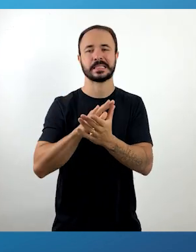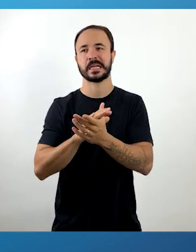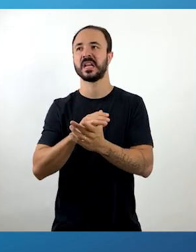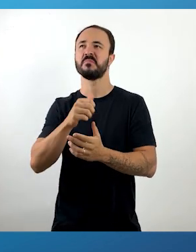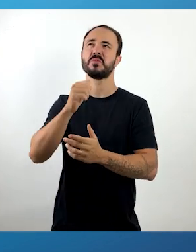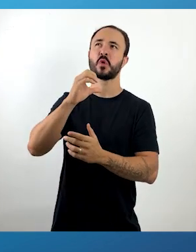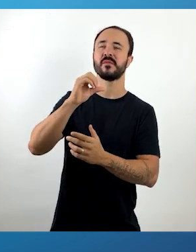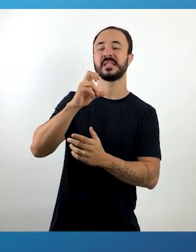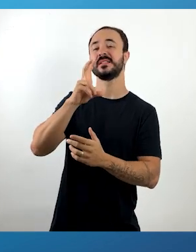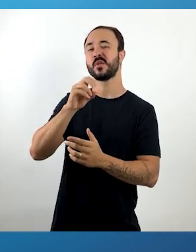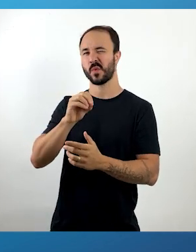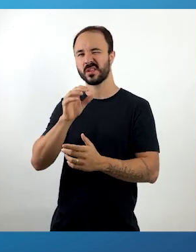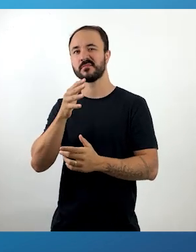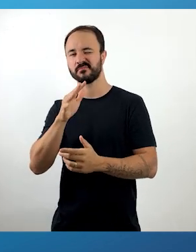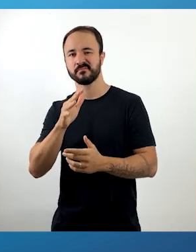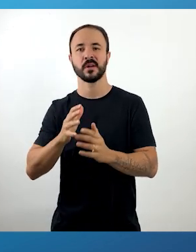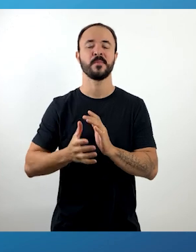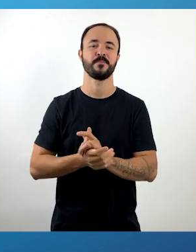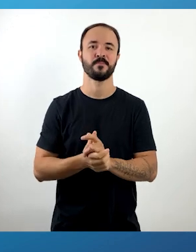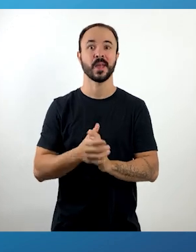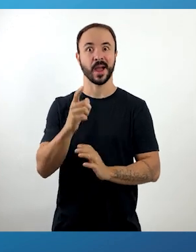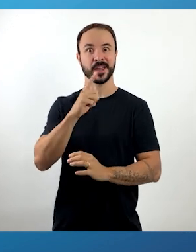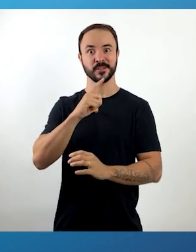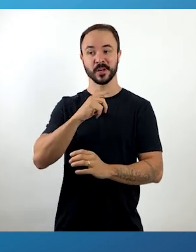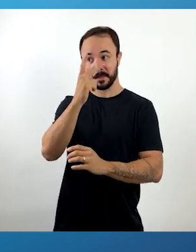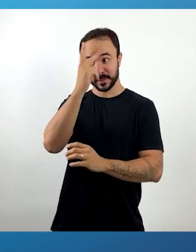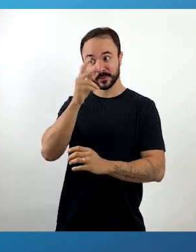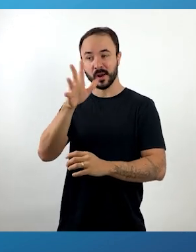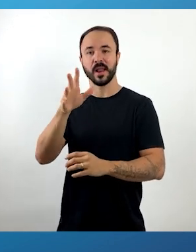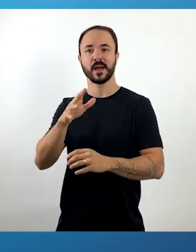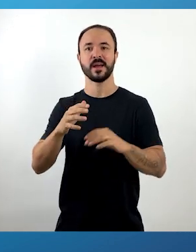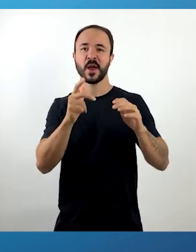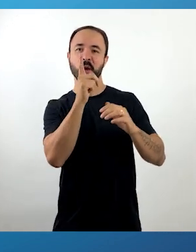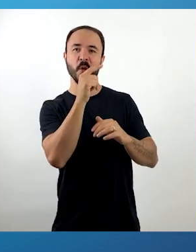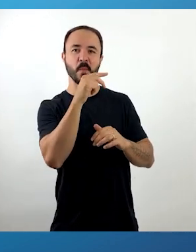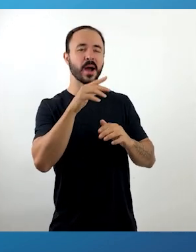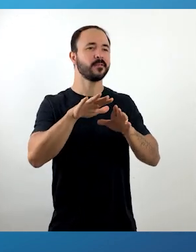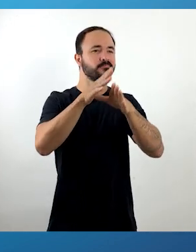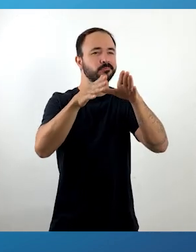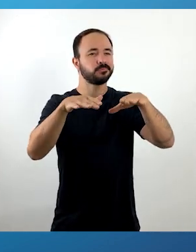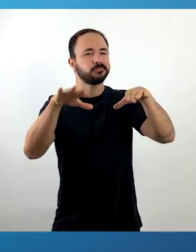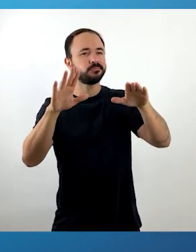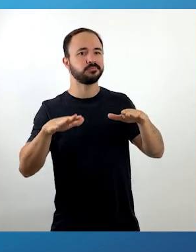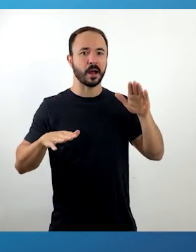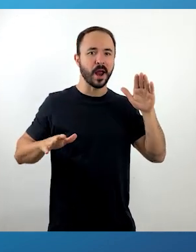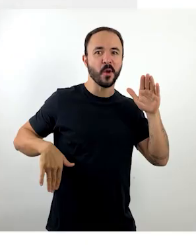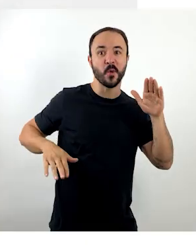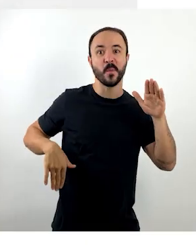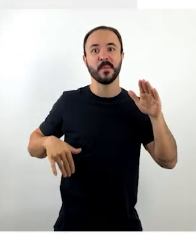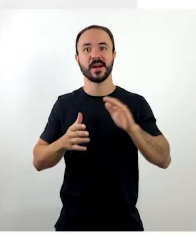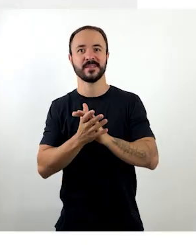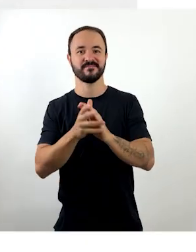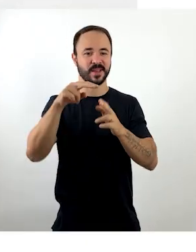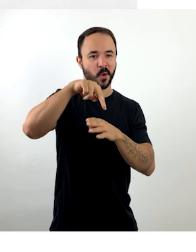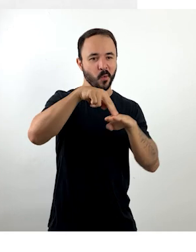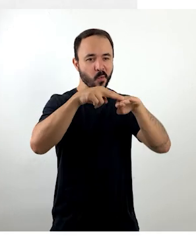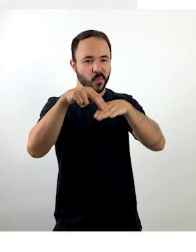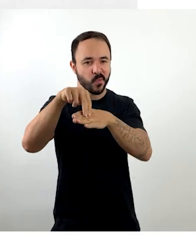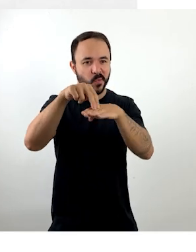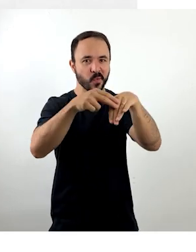de surfistas olha só que legal o skate ele foi inserido por